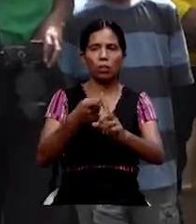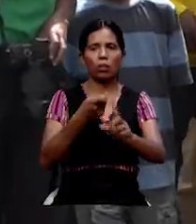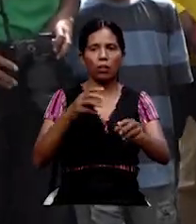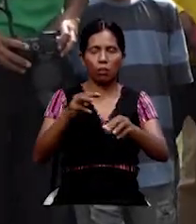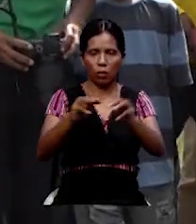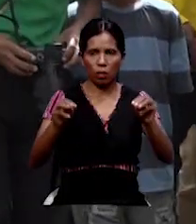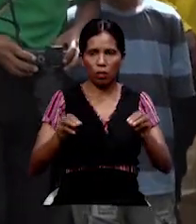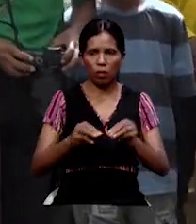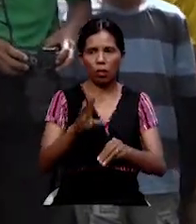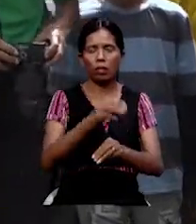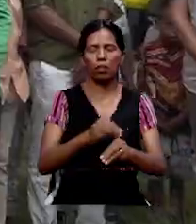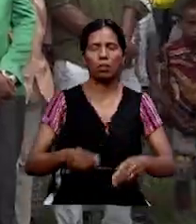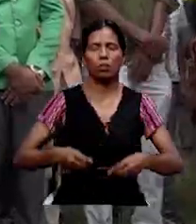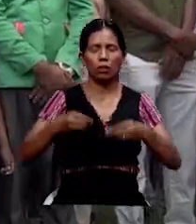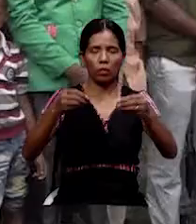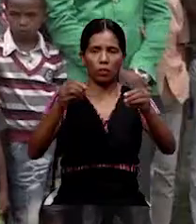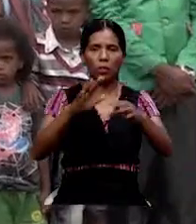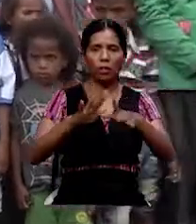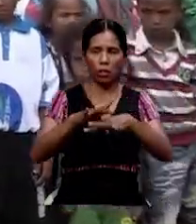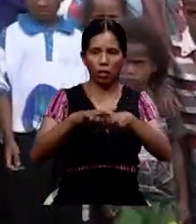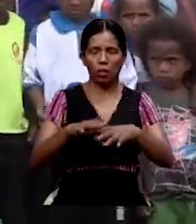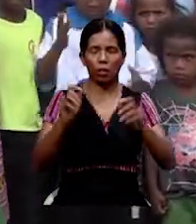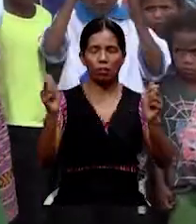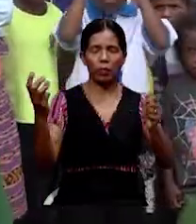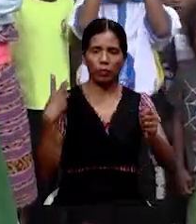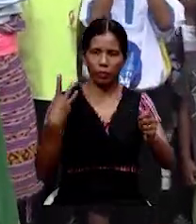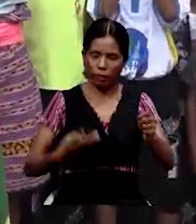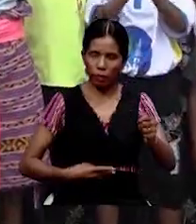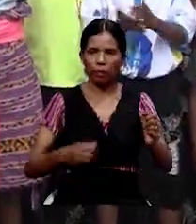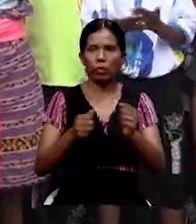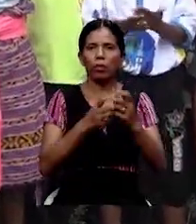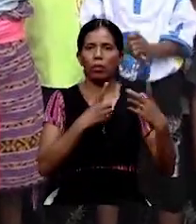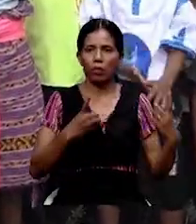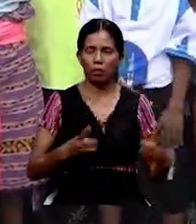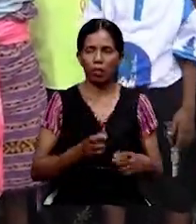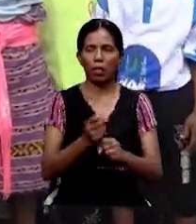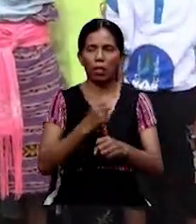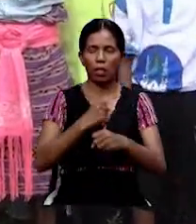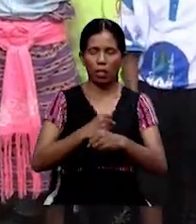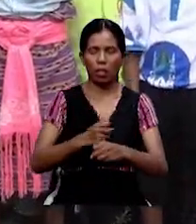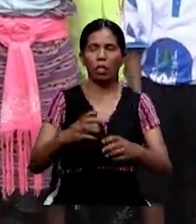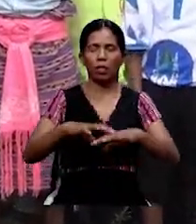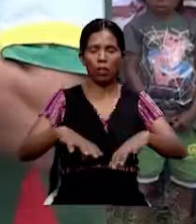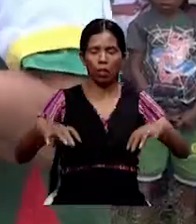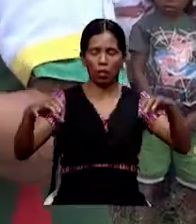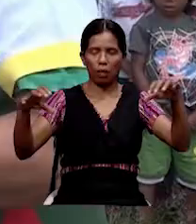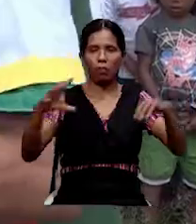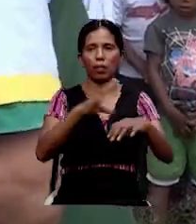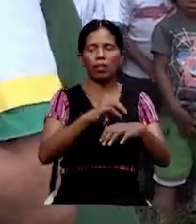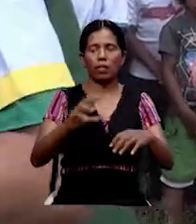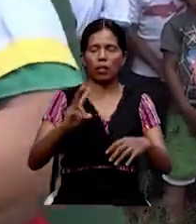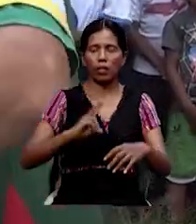Holia Dadoli no Tarataish nudar simbolu bemvindu ho doming. Atibidade refere halau iha kampu futbol La Clubar Vila,